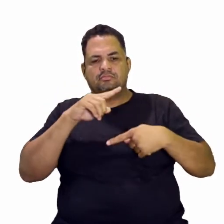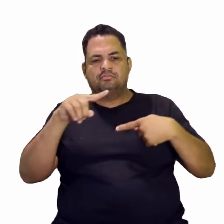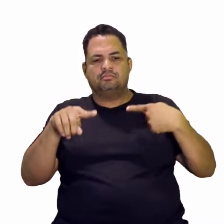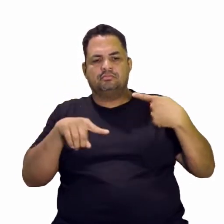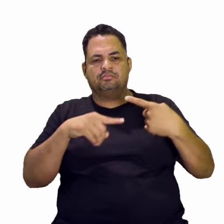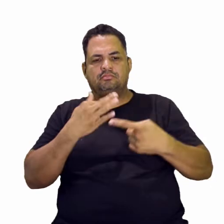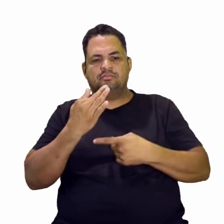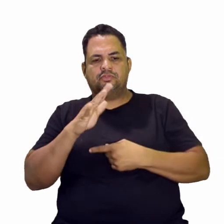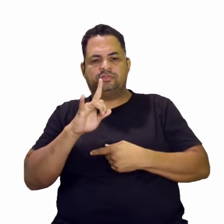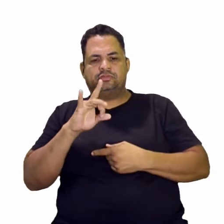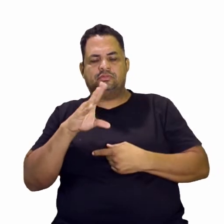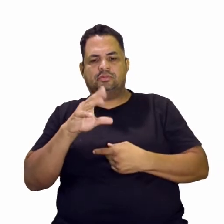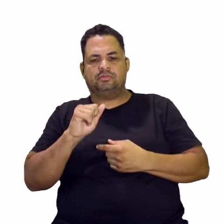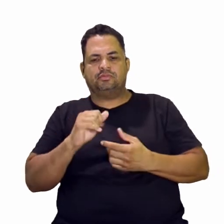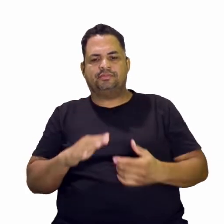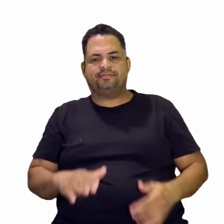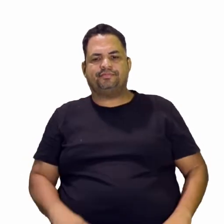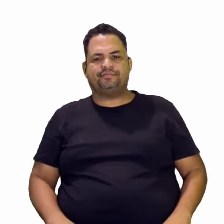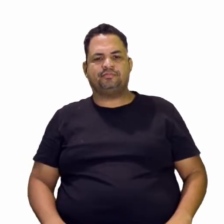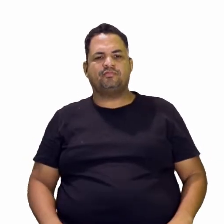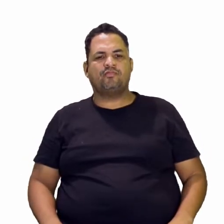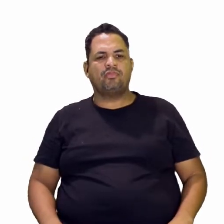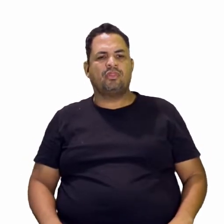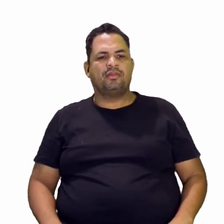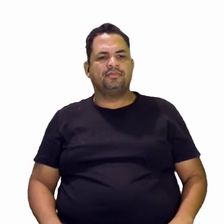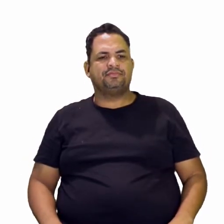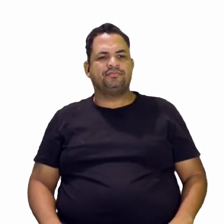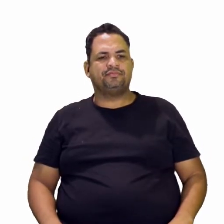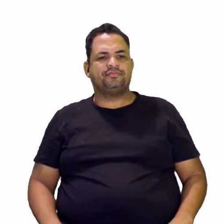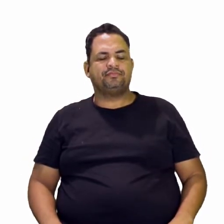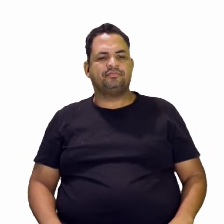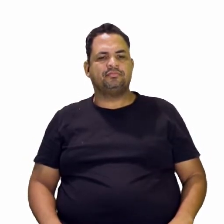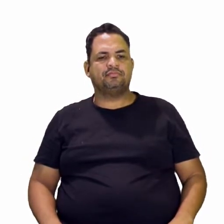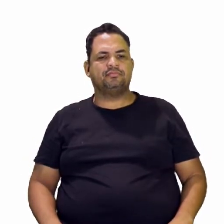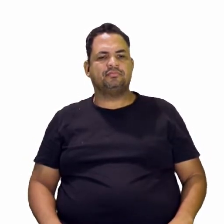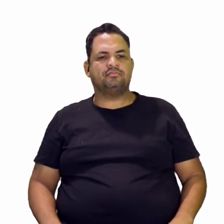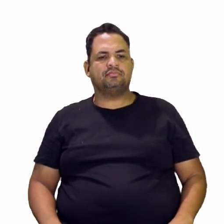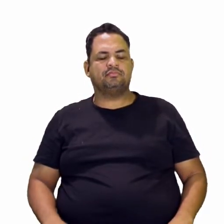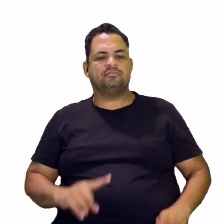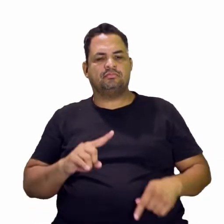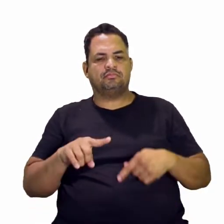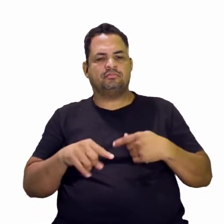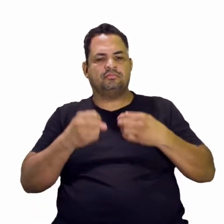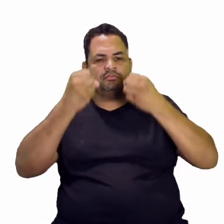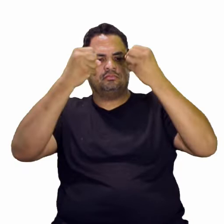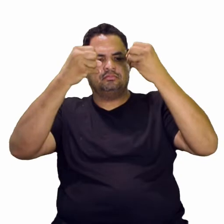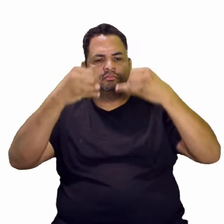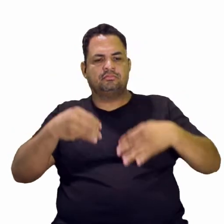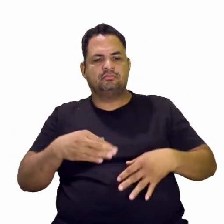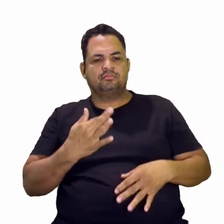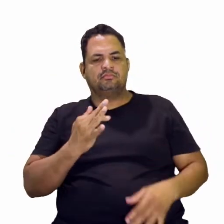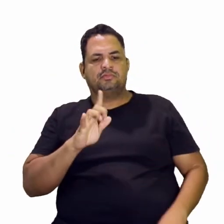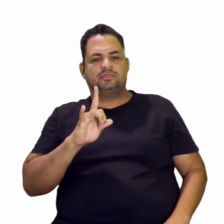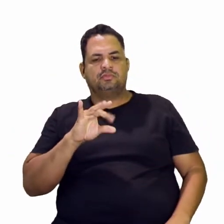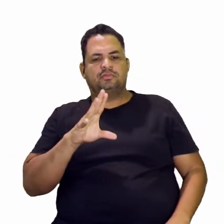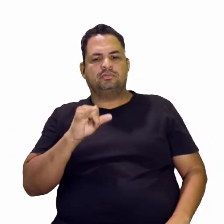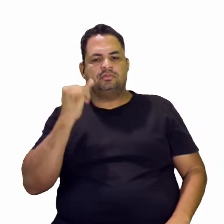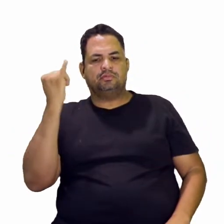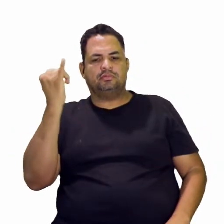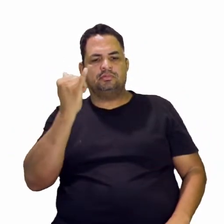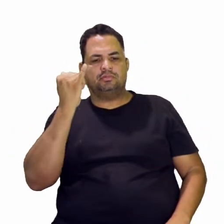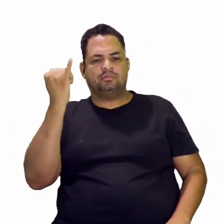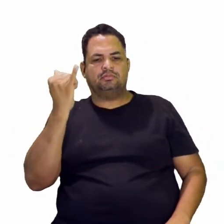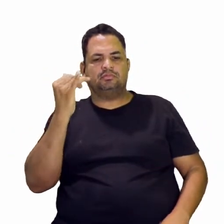são os fosfolipídios. É essa regiãozinha aqui, ó, tá bom? Que nós vamos já destacar. Os fosfolipídios são